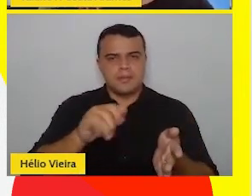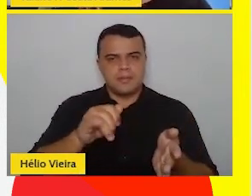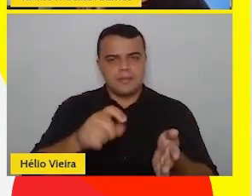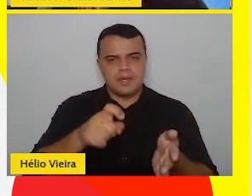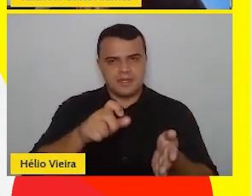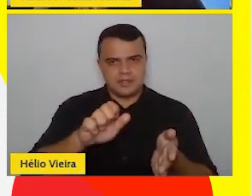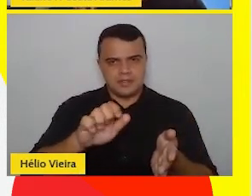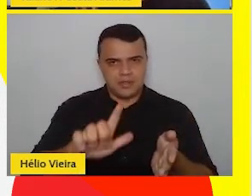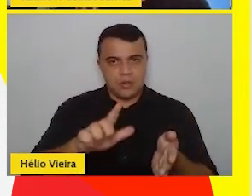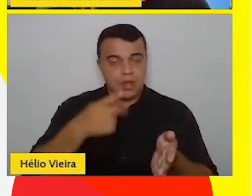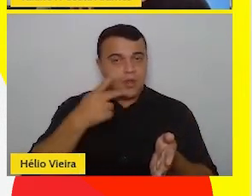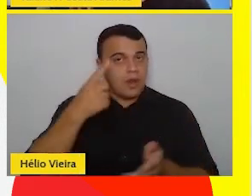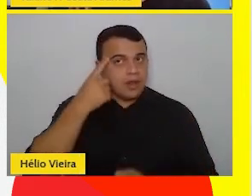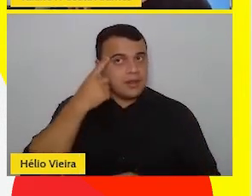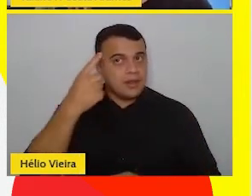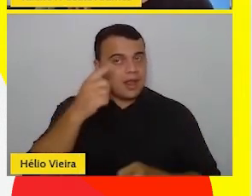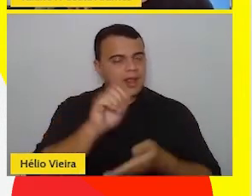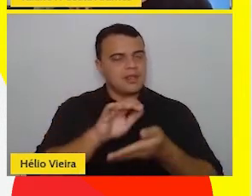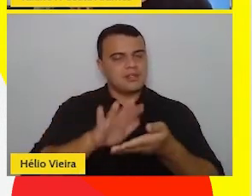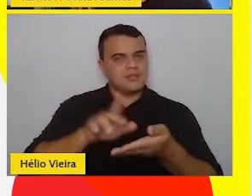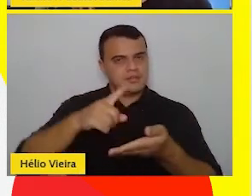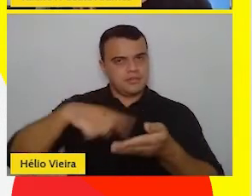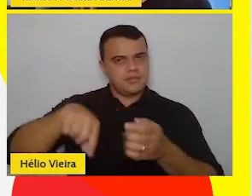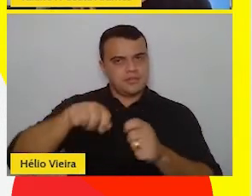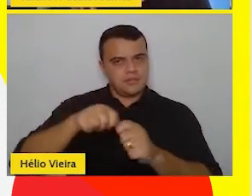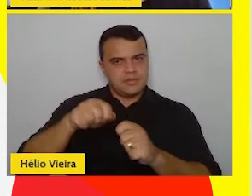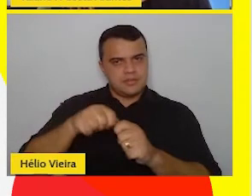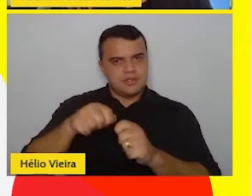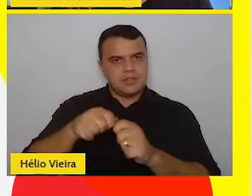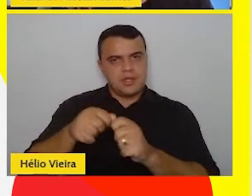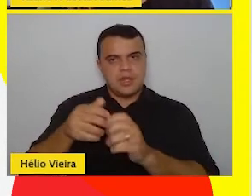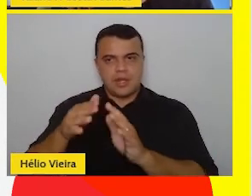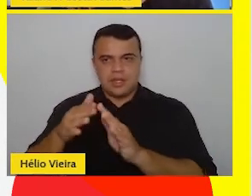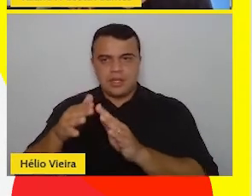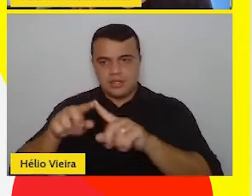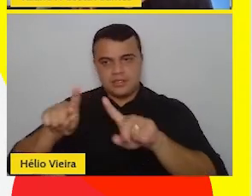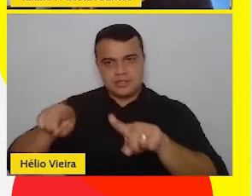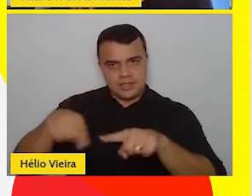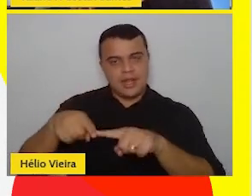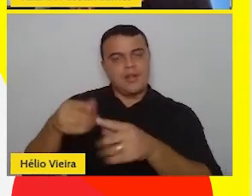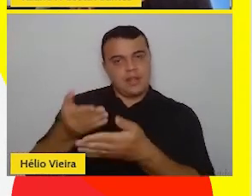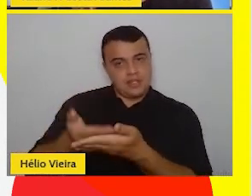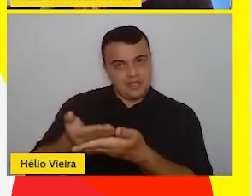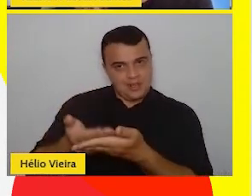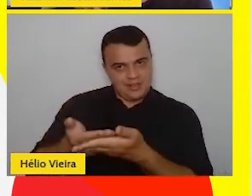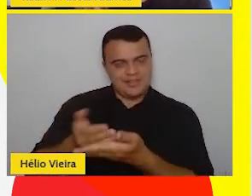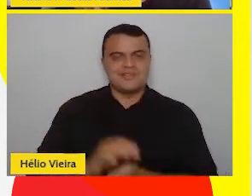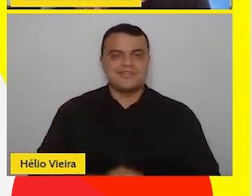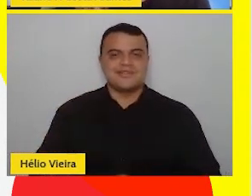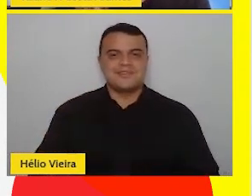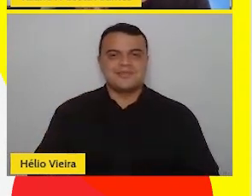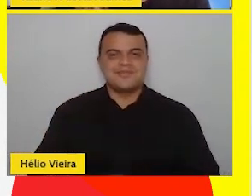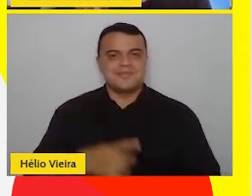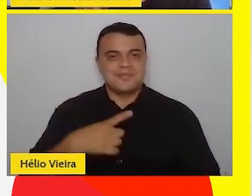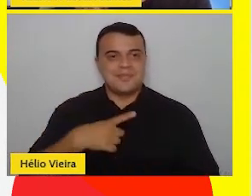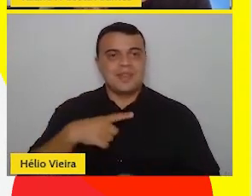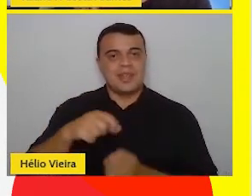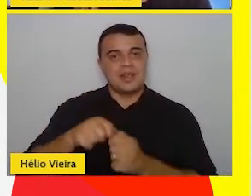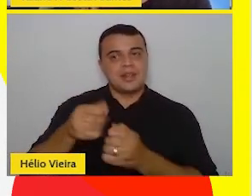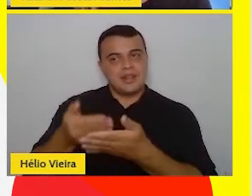ideia de atividade para fazer em sala de arte, sala de aula, na aula de